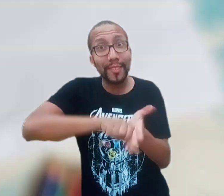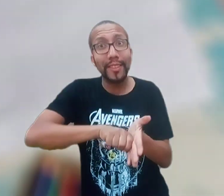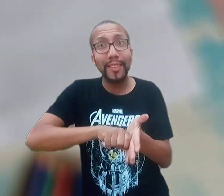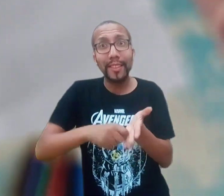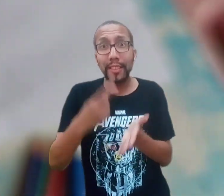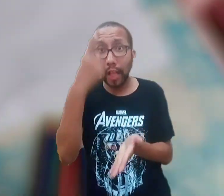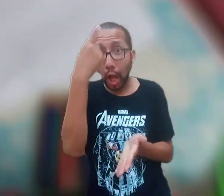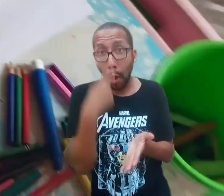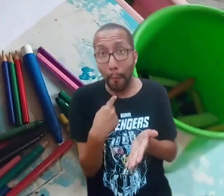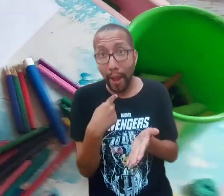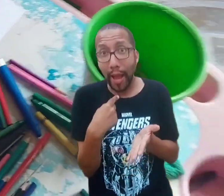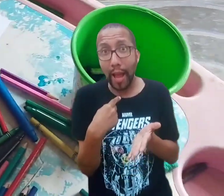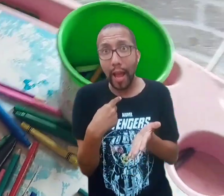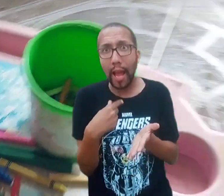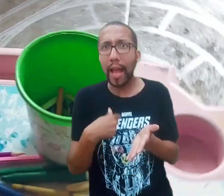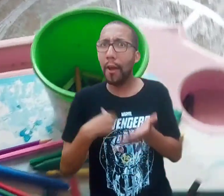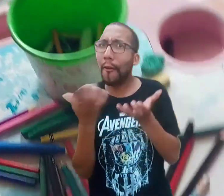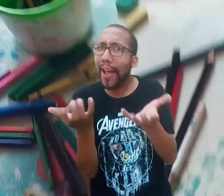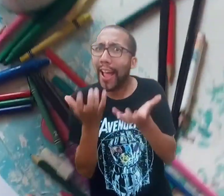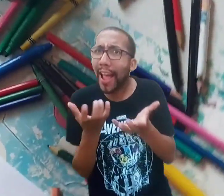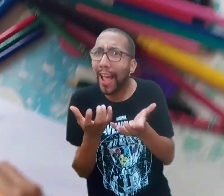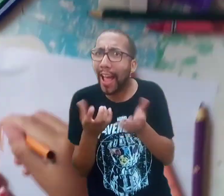eu quero ver se vai aparecer!